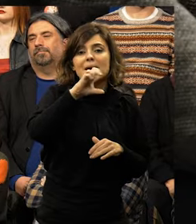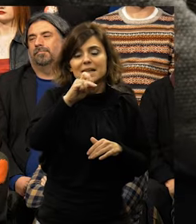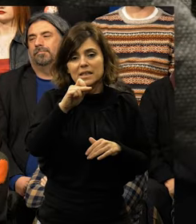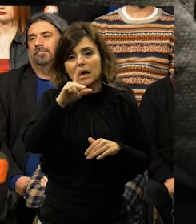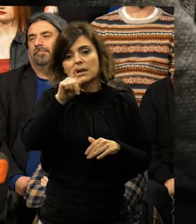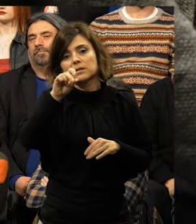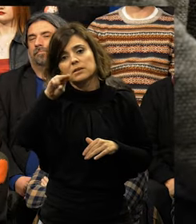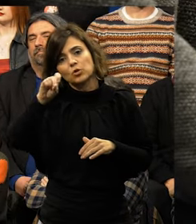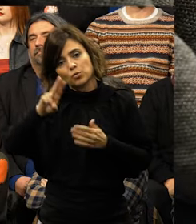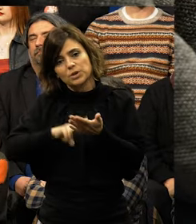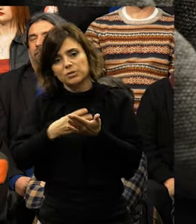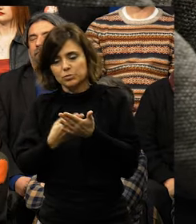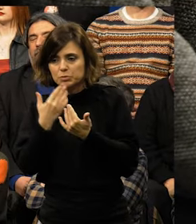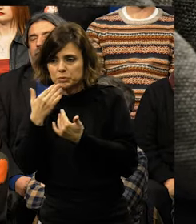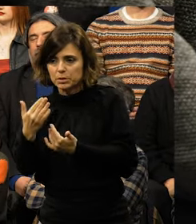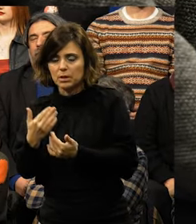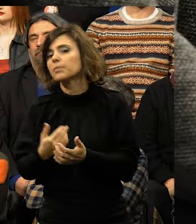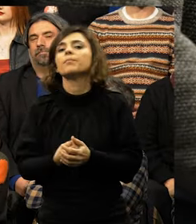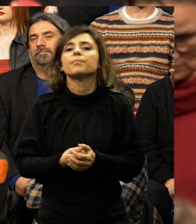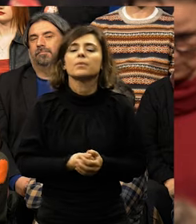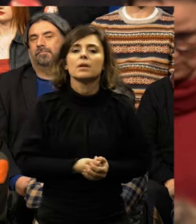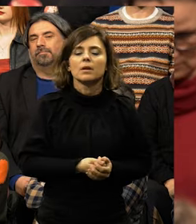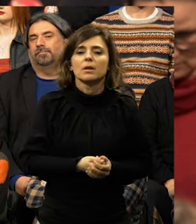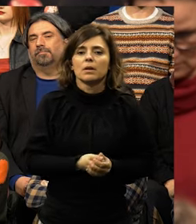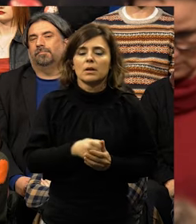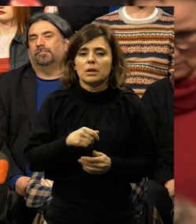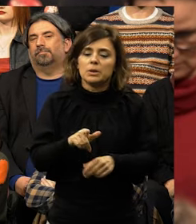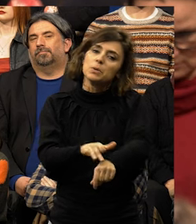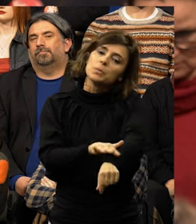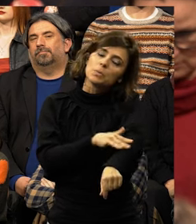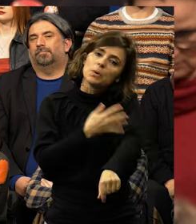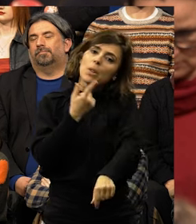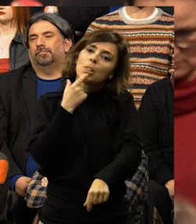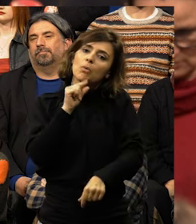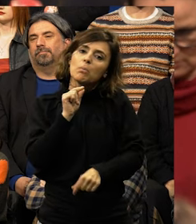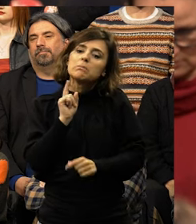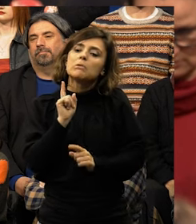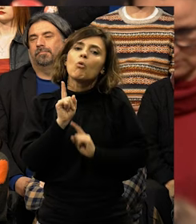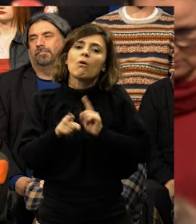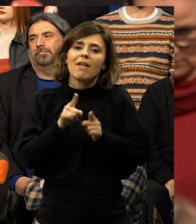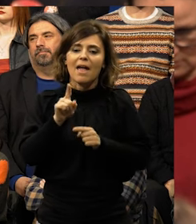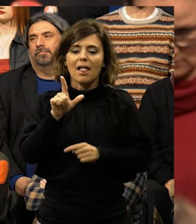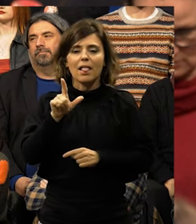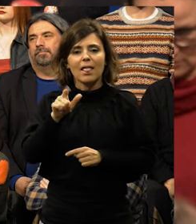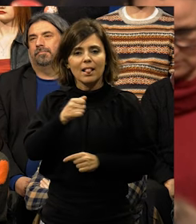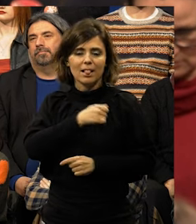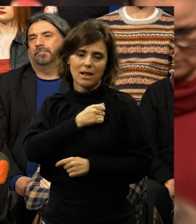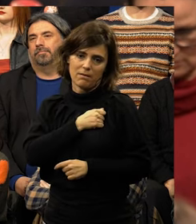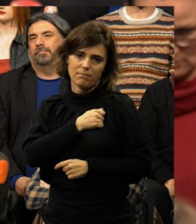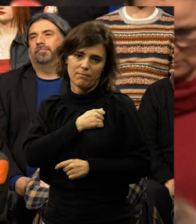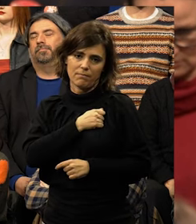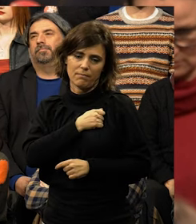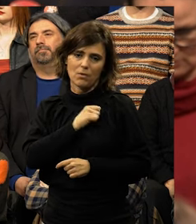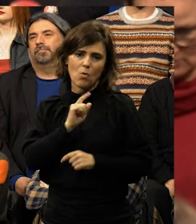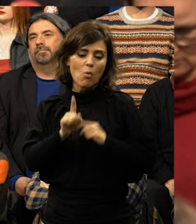agradecemos o poema é do mossa e chama-se o que é um lar o que é